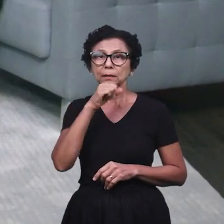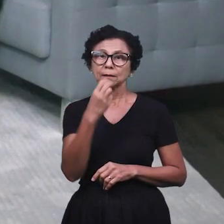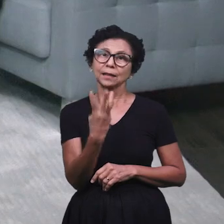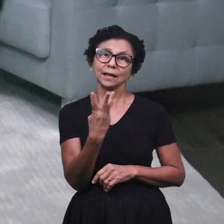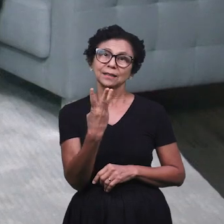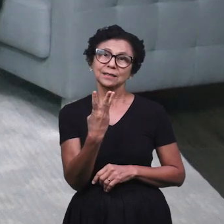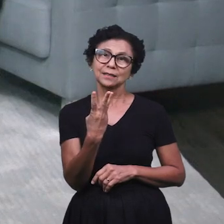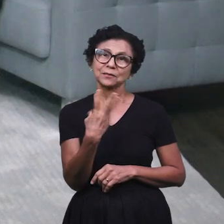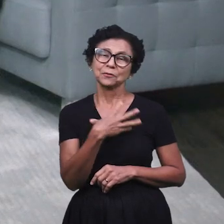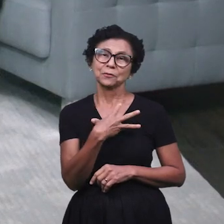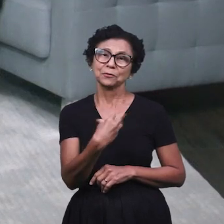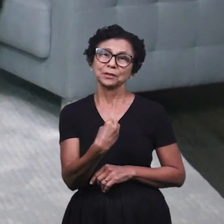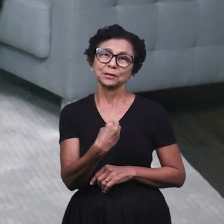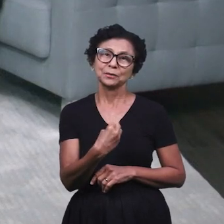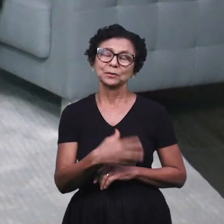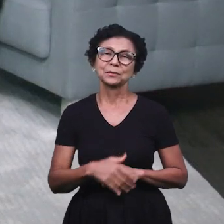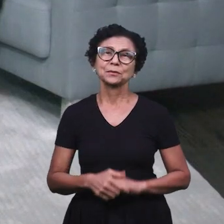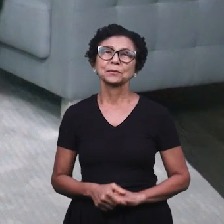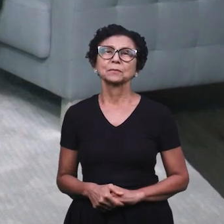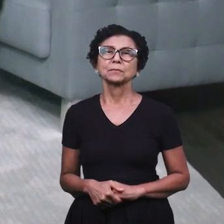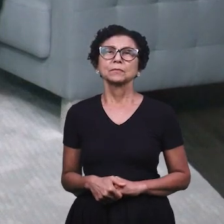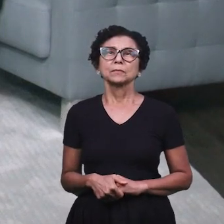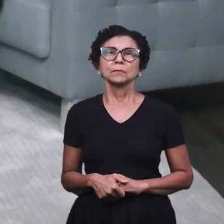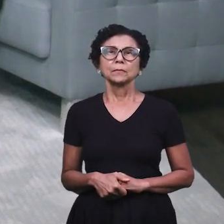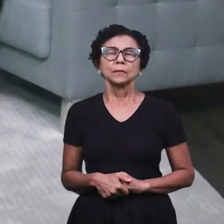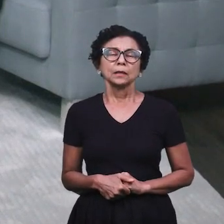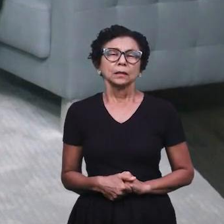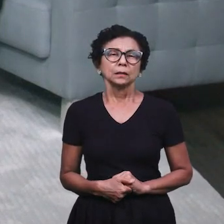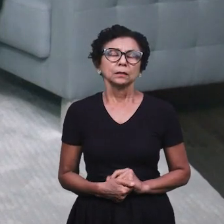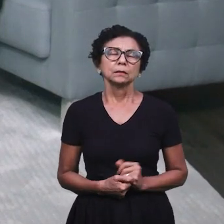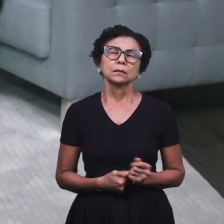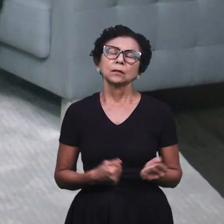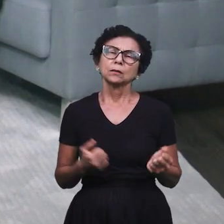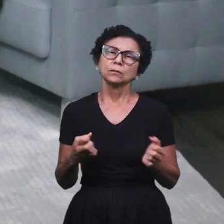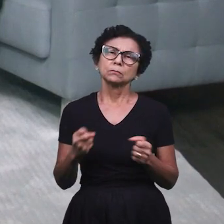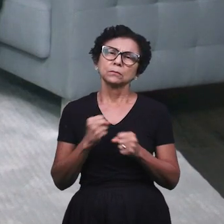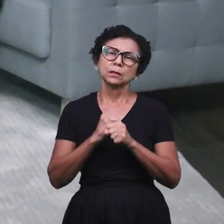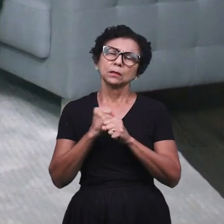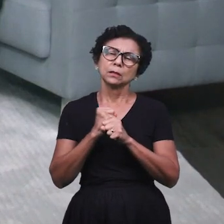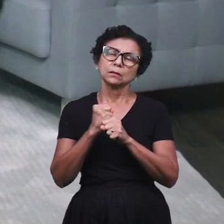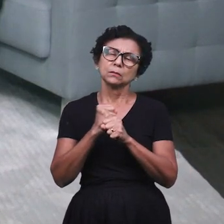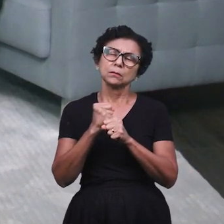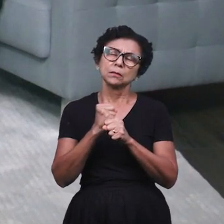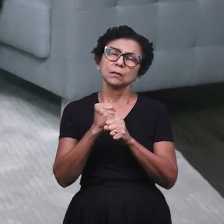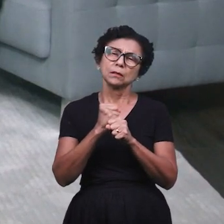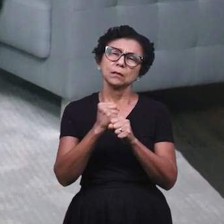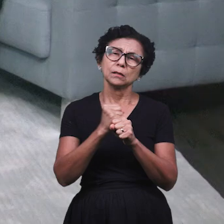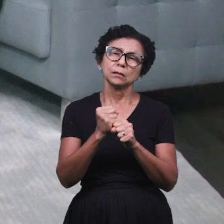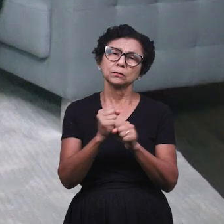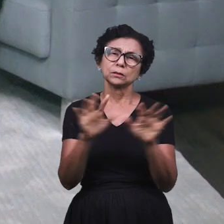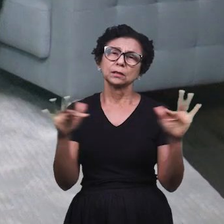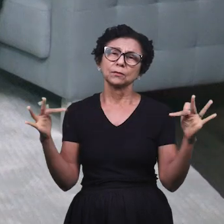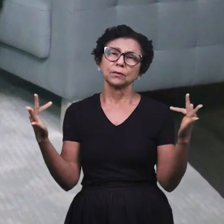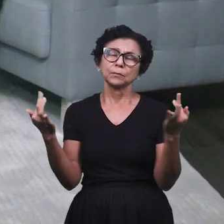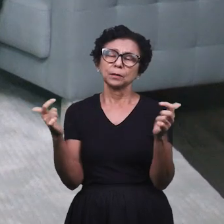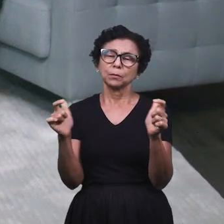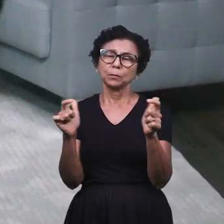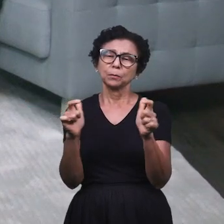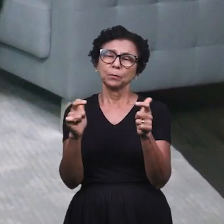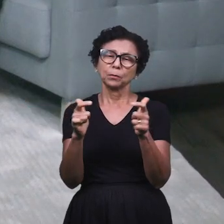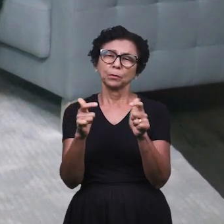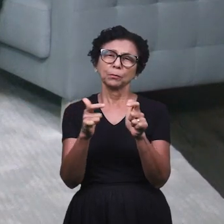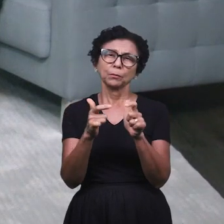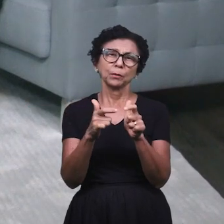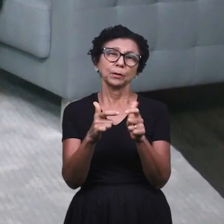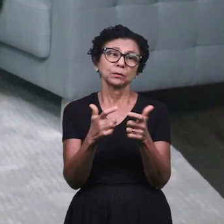gente vê que esse convívio, ele se perdeu ao longo dos anos mesmo. Principalmente porque também diminuiu a quantidade de pessoas,